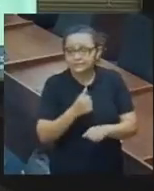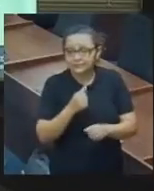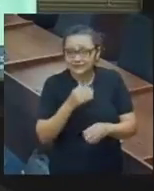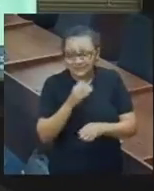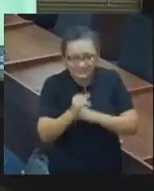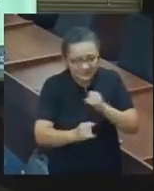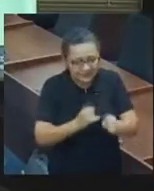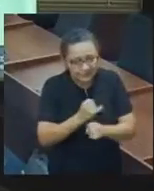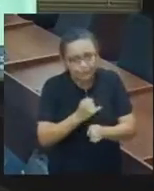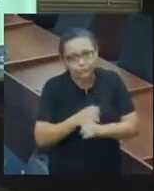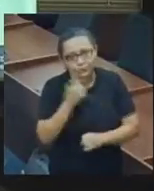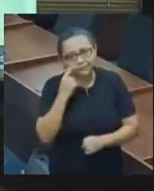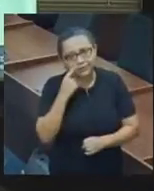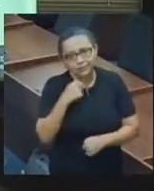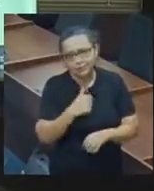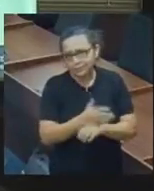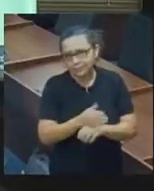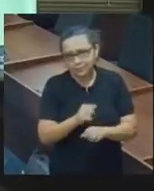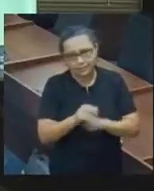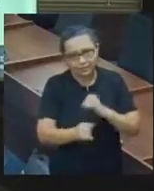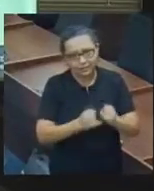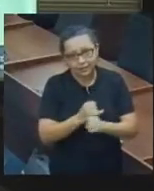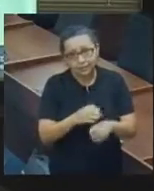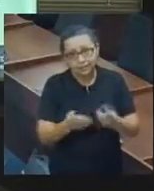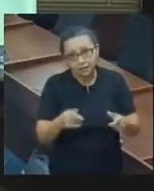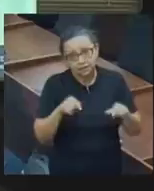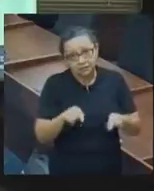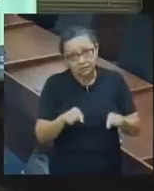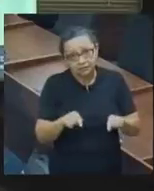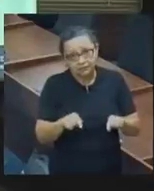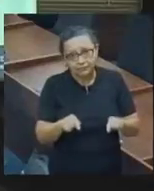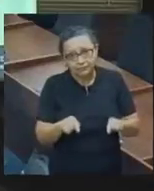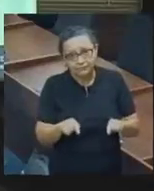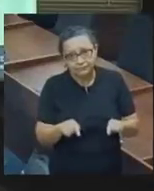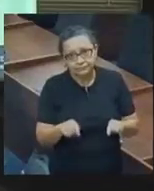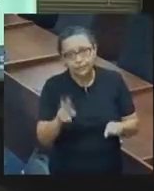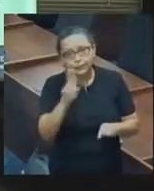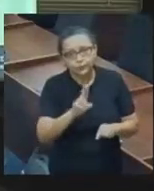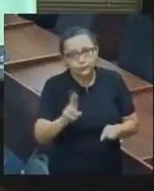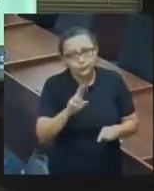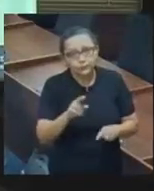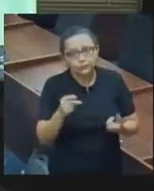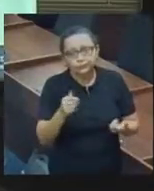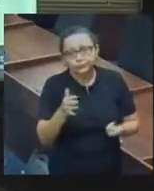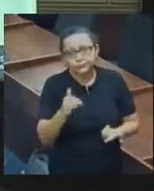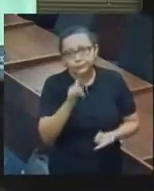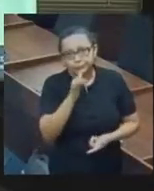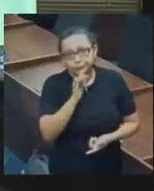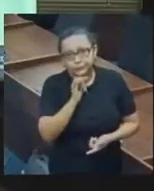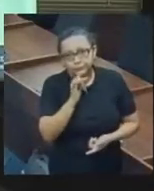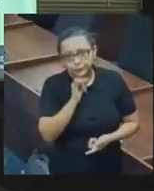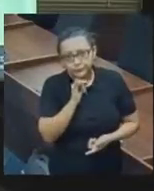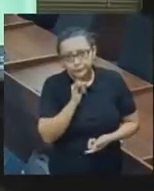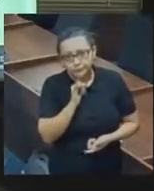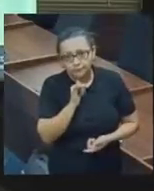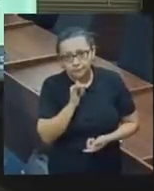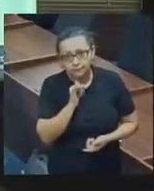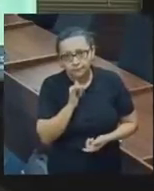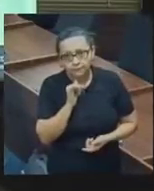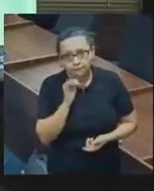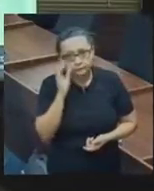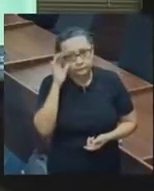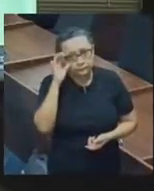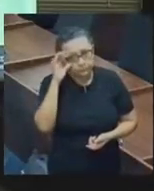internet mas há a utilização por exemplo é é